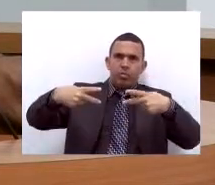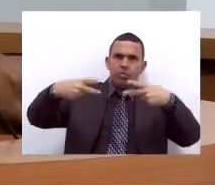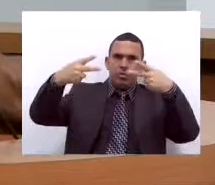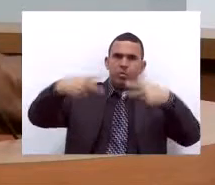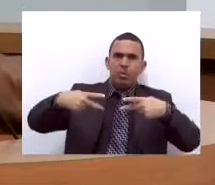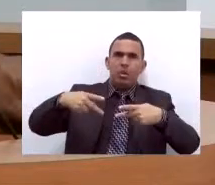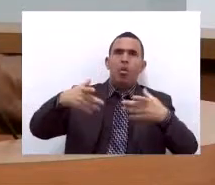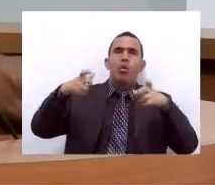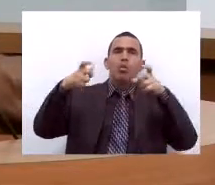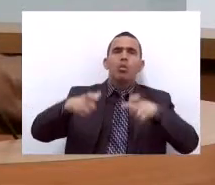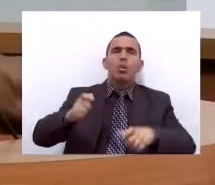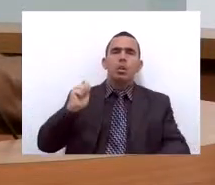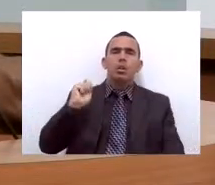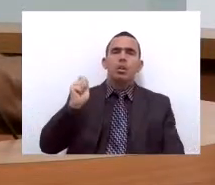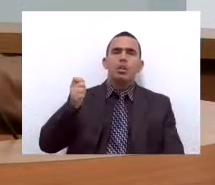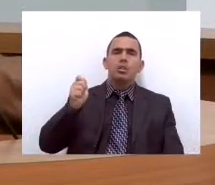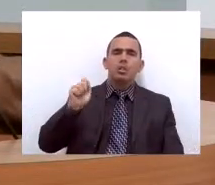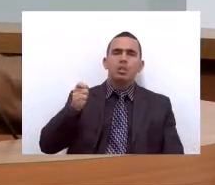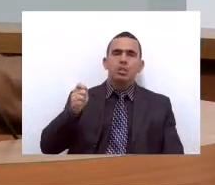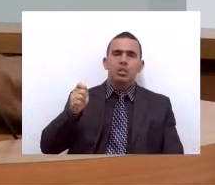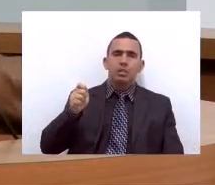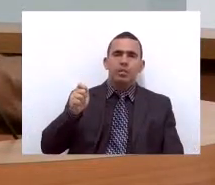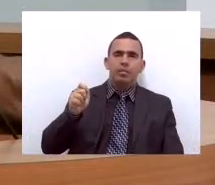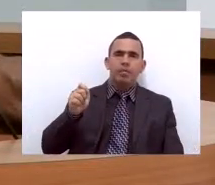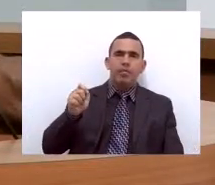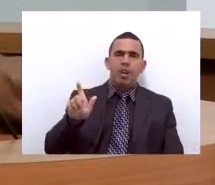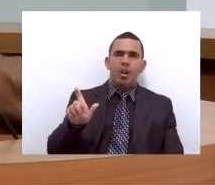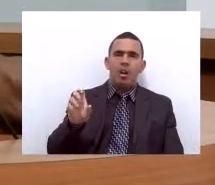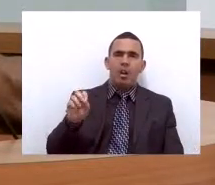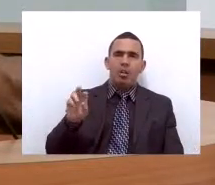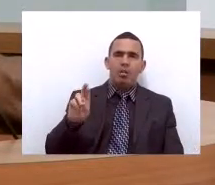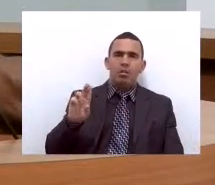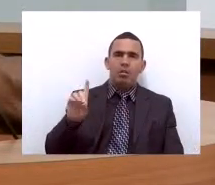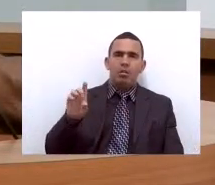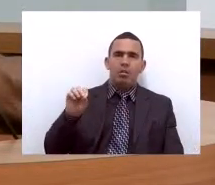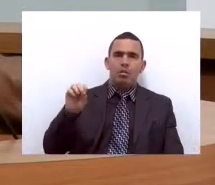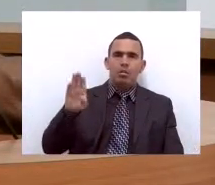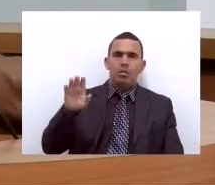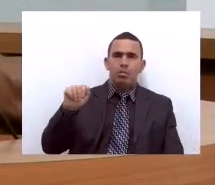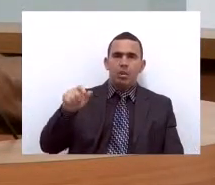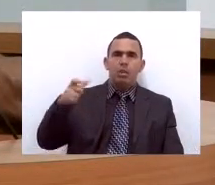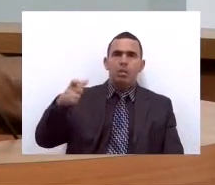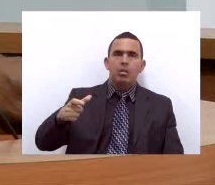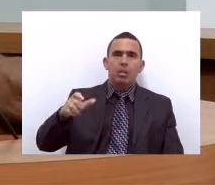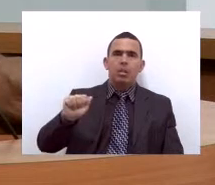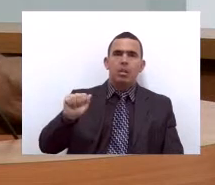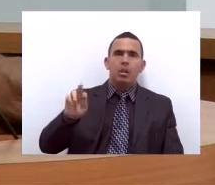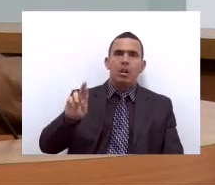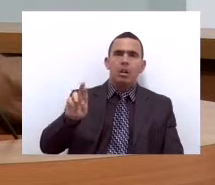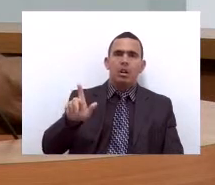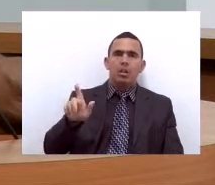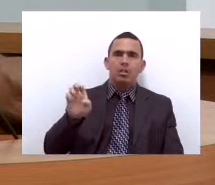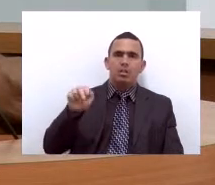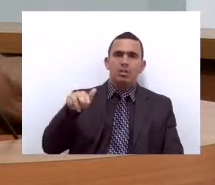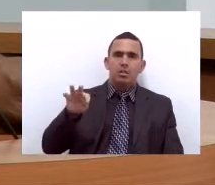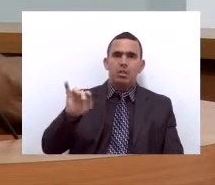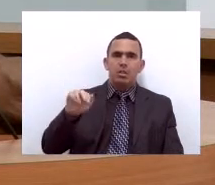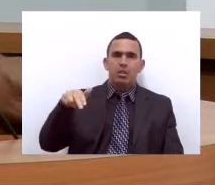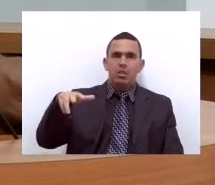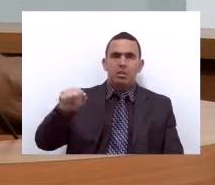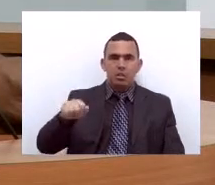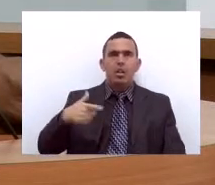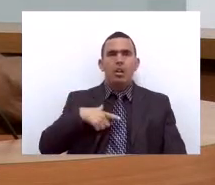Córdoba, aonde será o Sul-Americano de Powerlift, aonde eu estarei